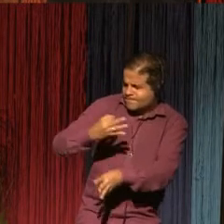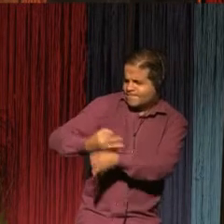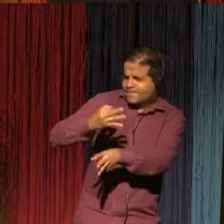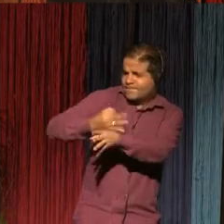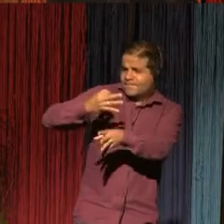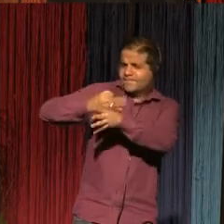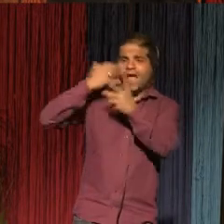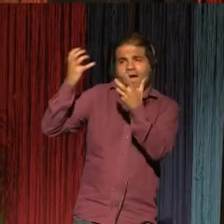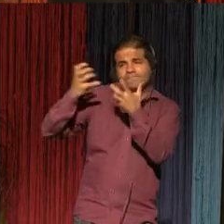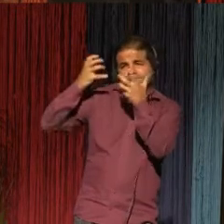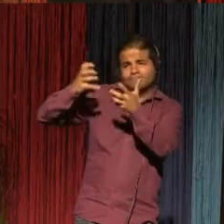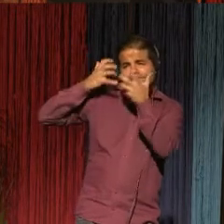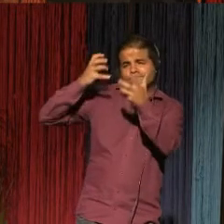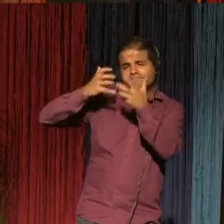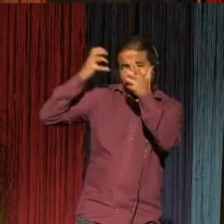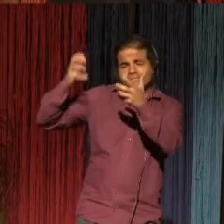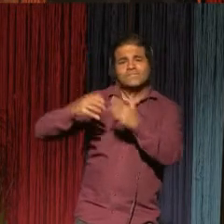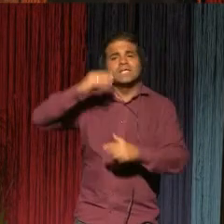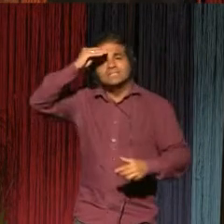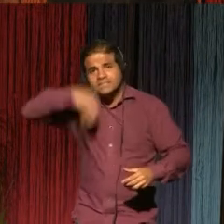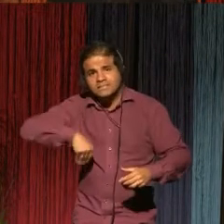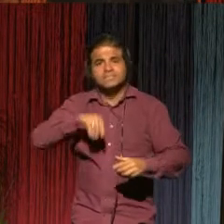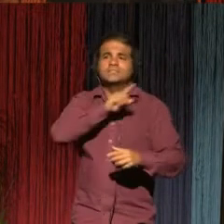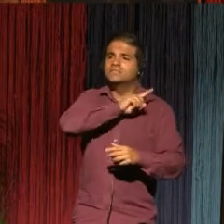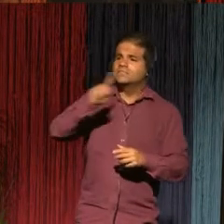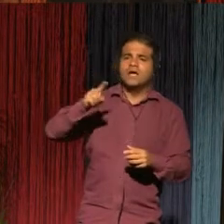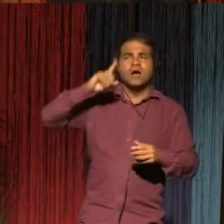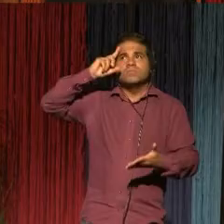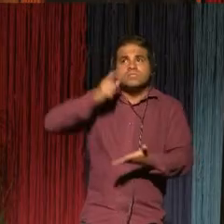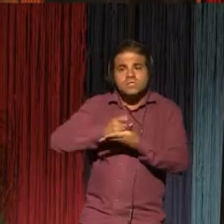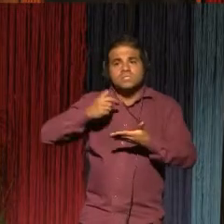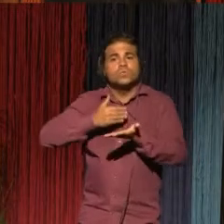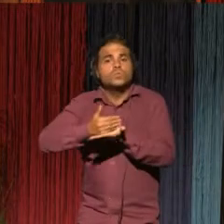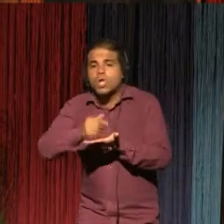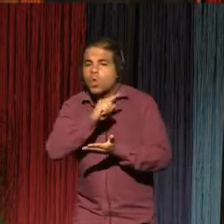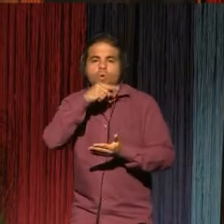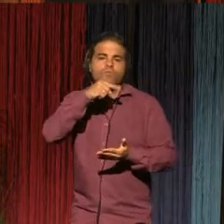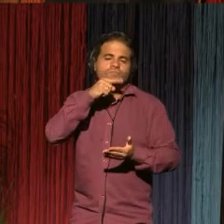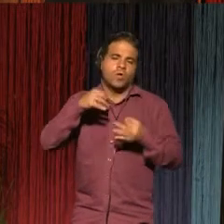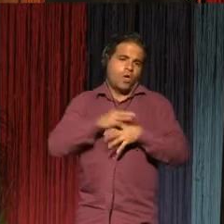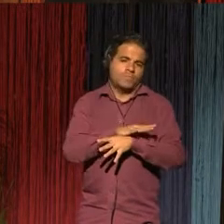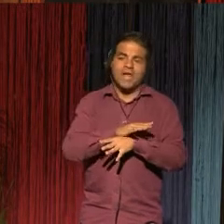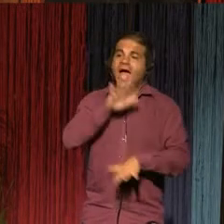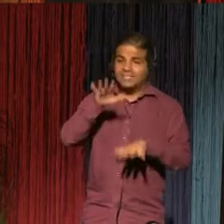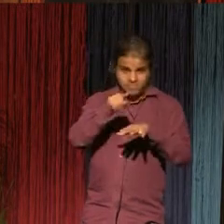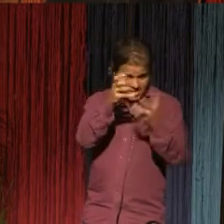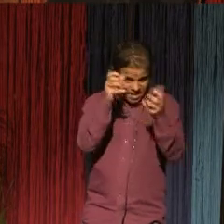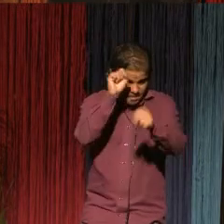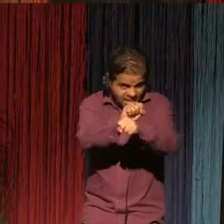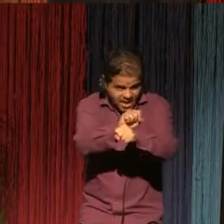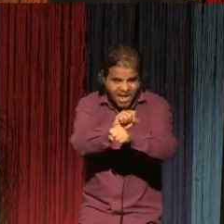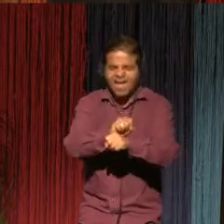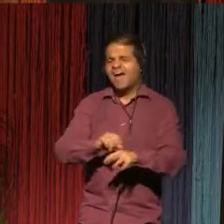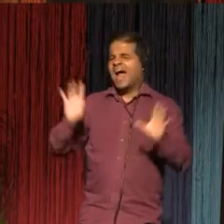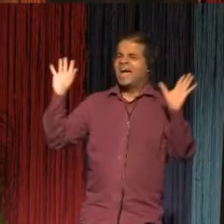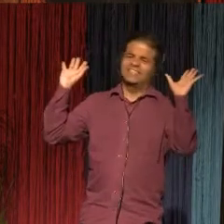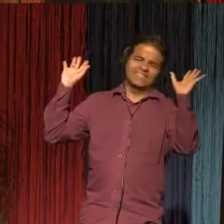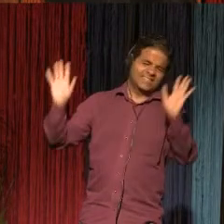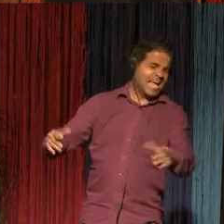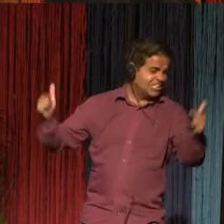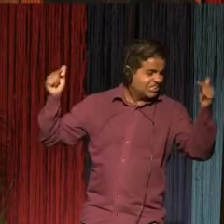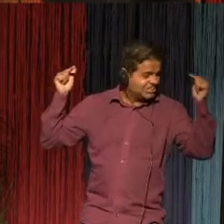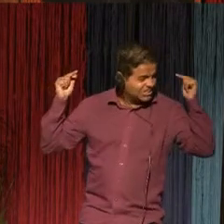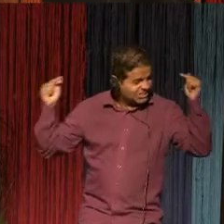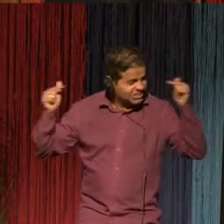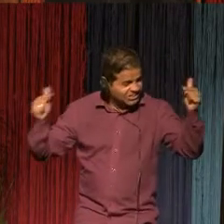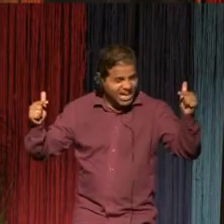muitas tentações de desistir, de não concluir o que você começou. Às vezes você quer parar porque está muito chato, ou talvez você